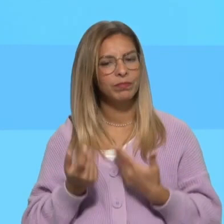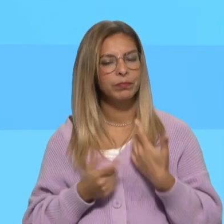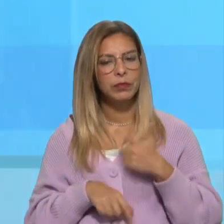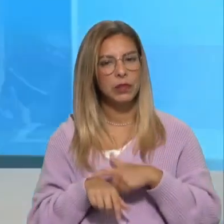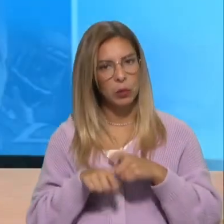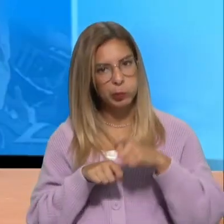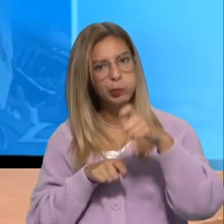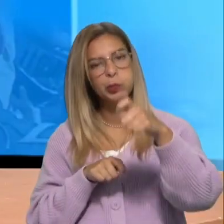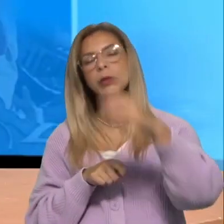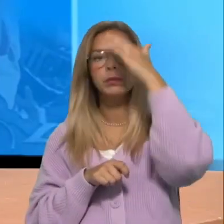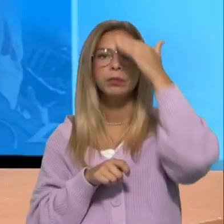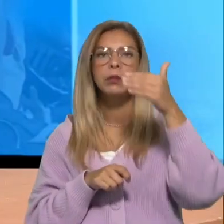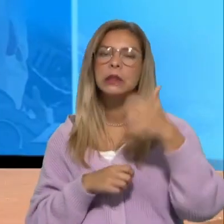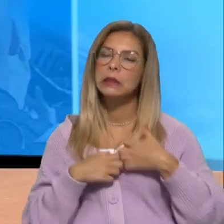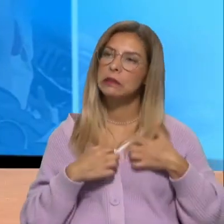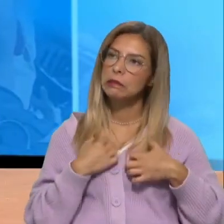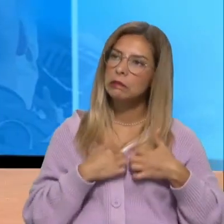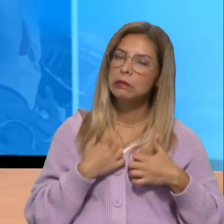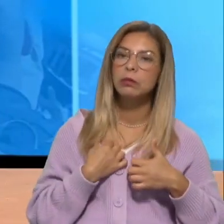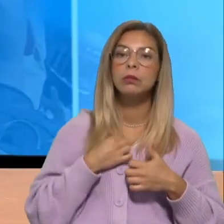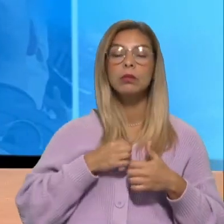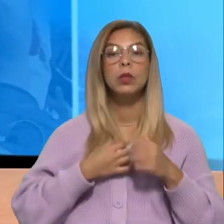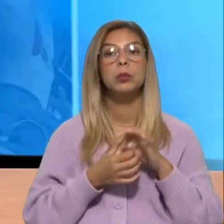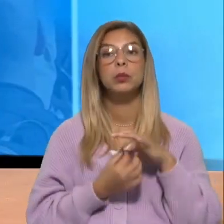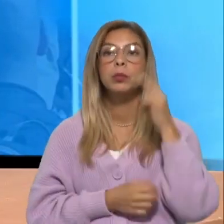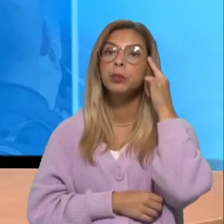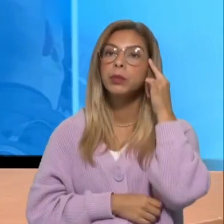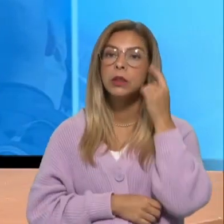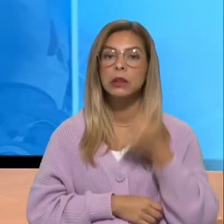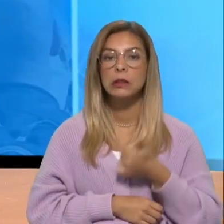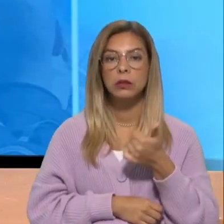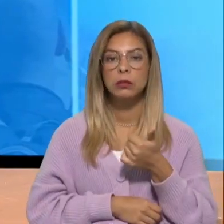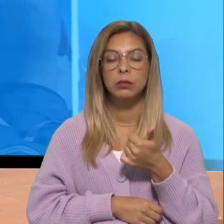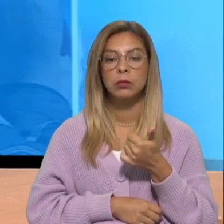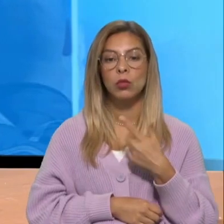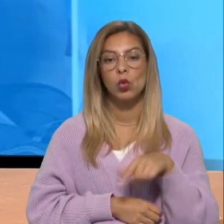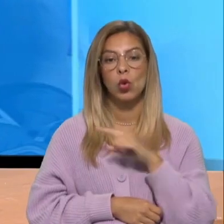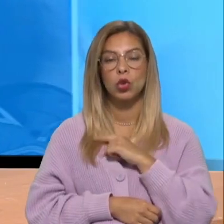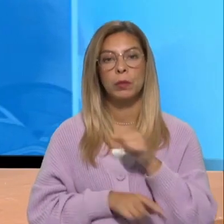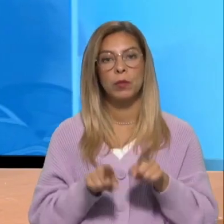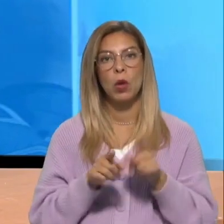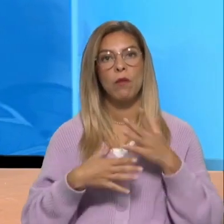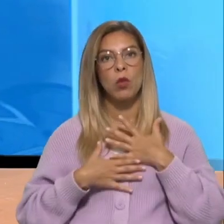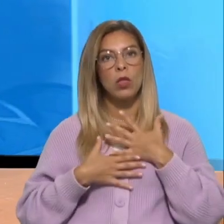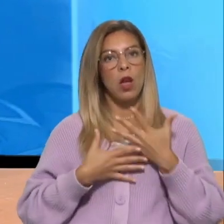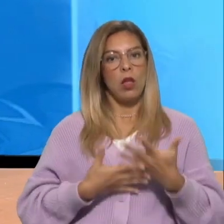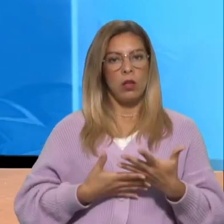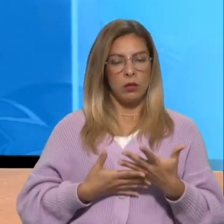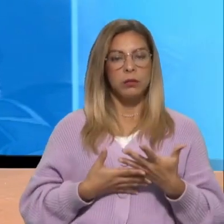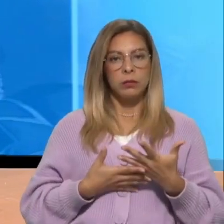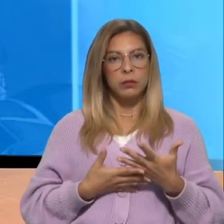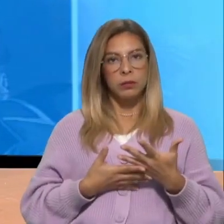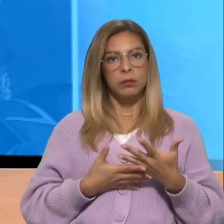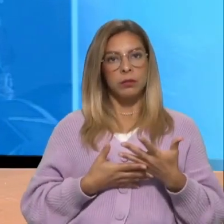prazo, no médio e longo prazo. Eu penso que todos temos em nós uma vontade salvífica, não é?